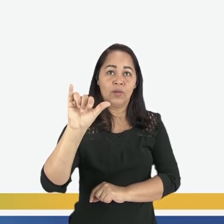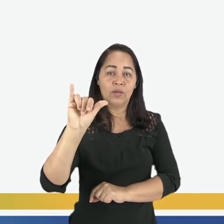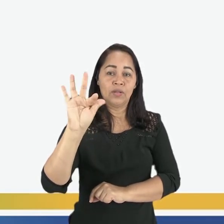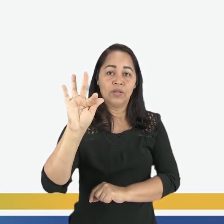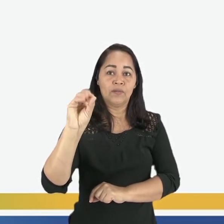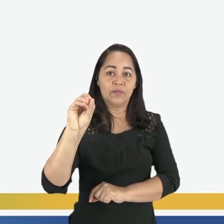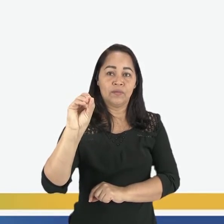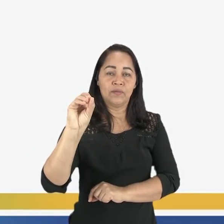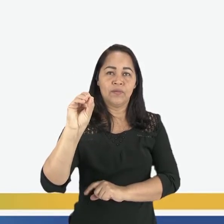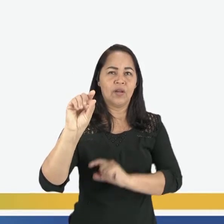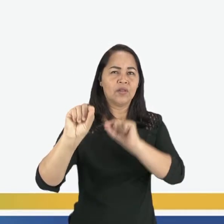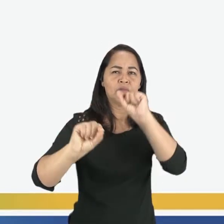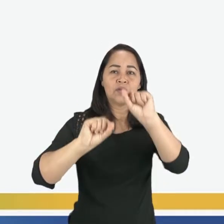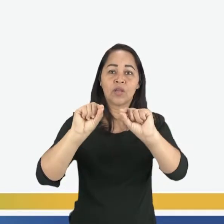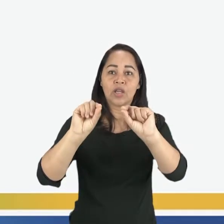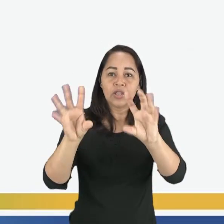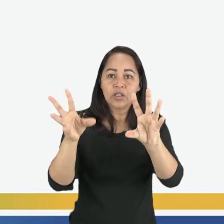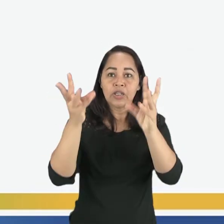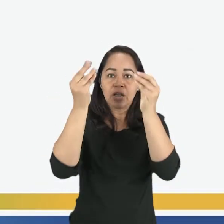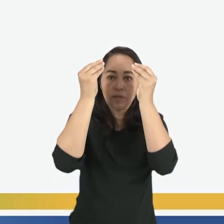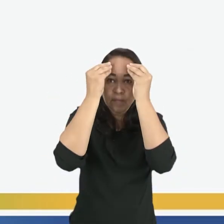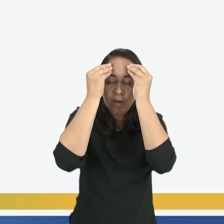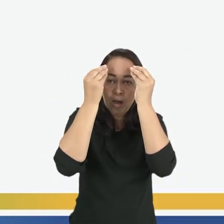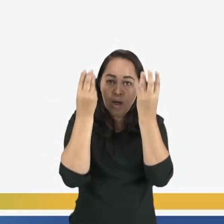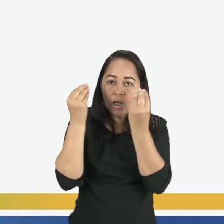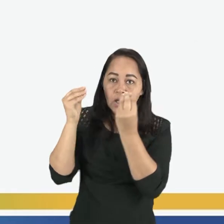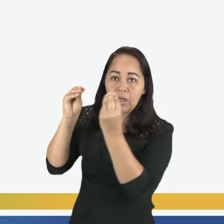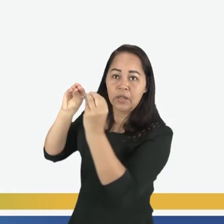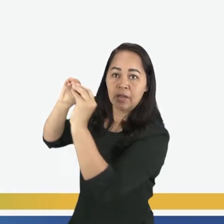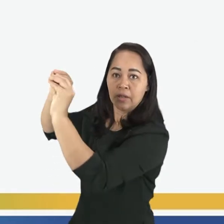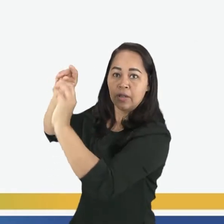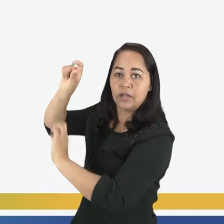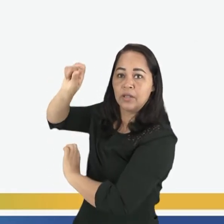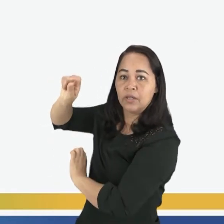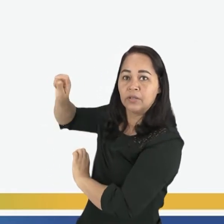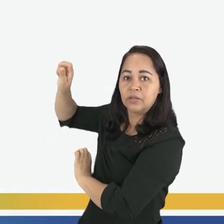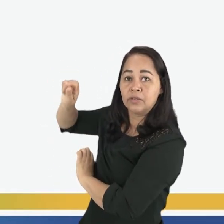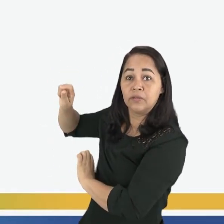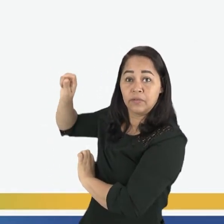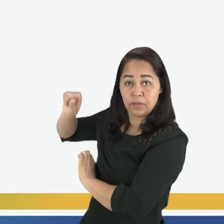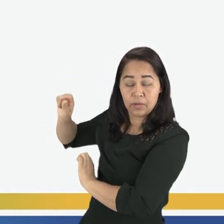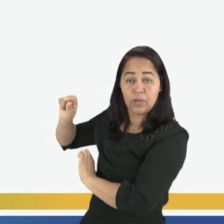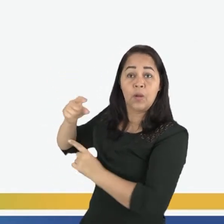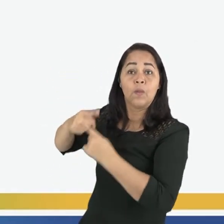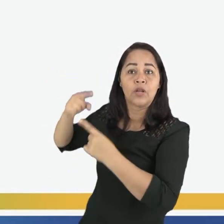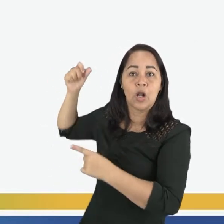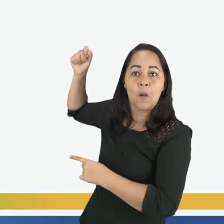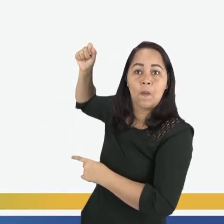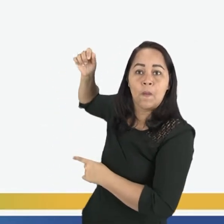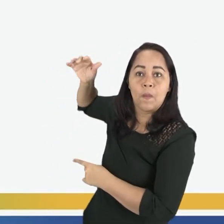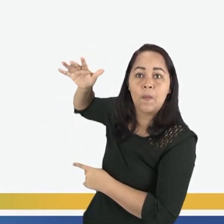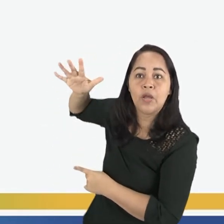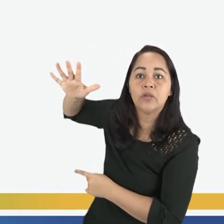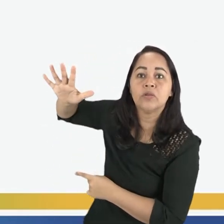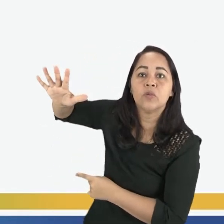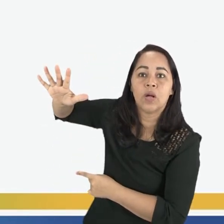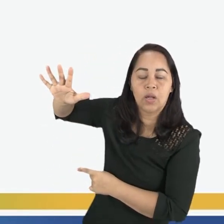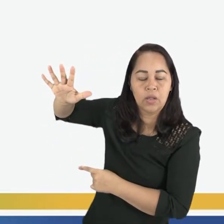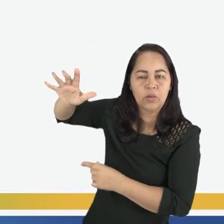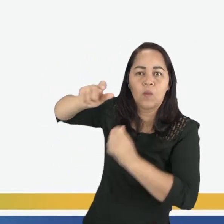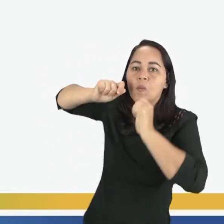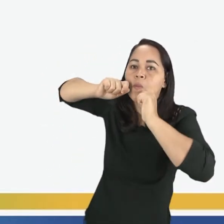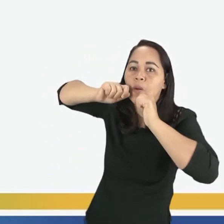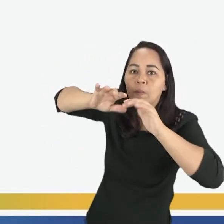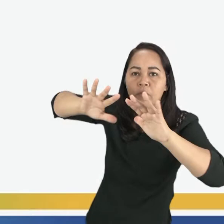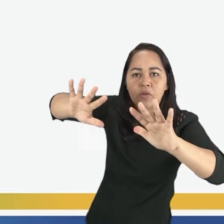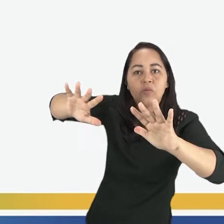glifem, gravar, escrever, e quer dizer escrita sagrada. Na verdade, existem diferentes estilos.